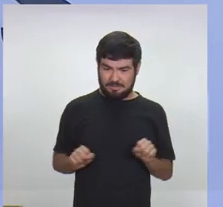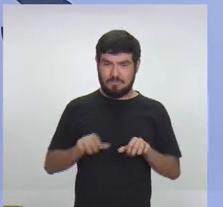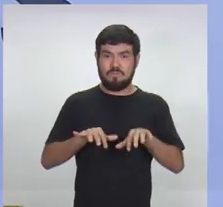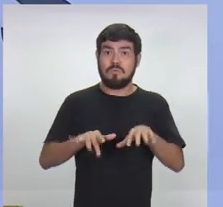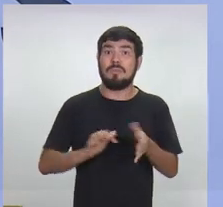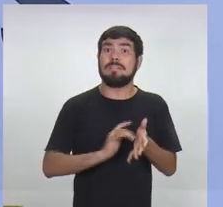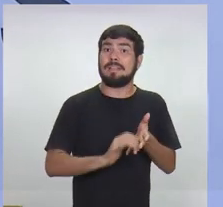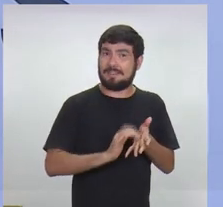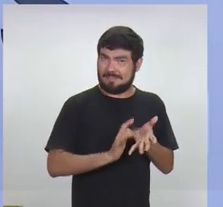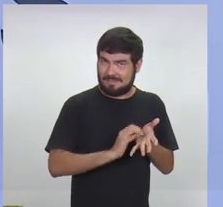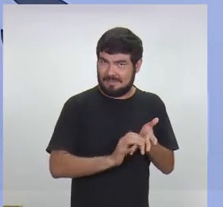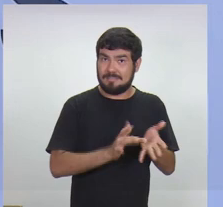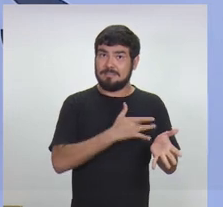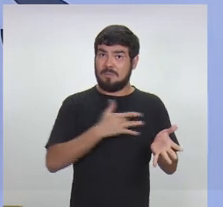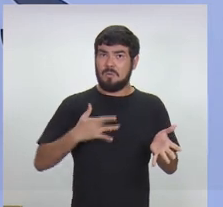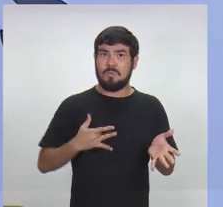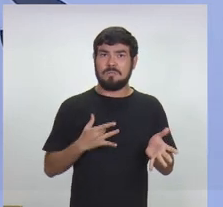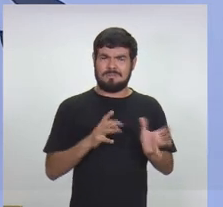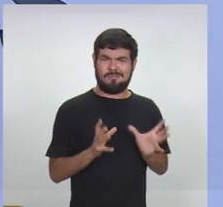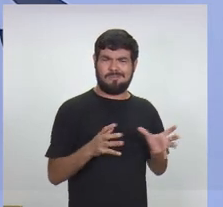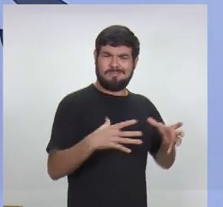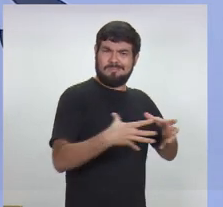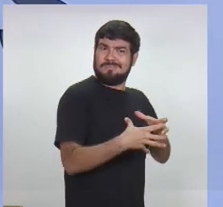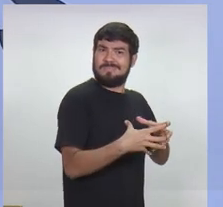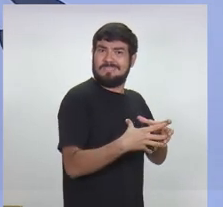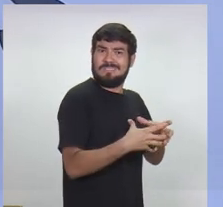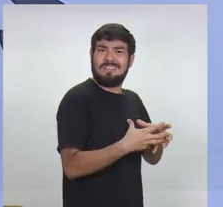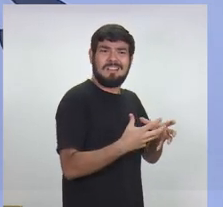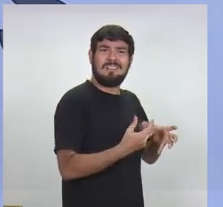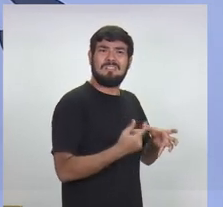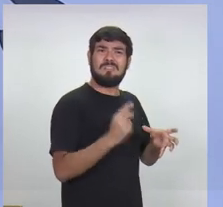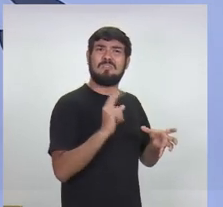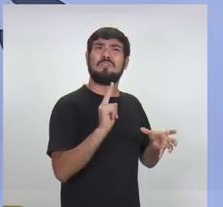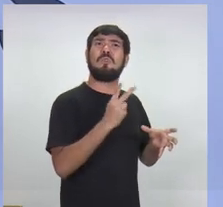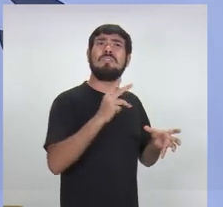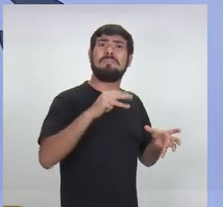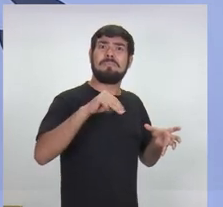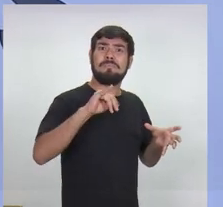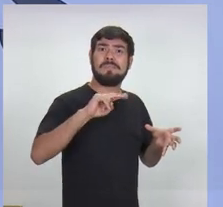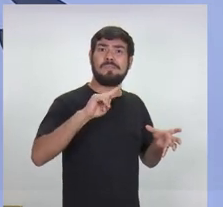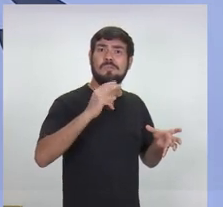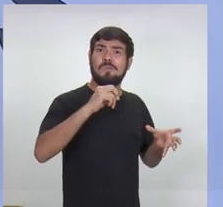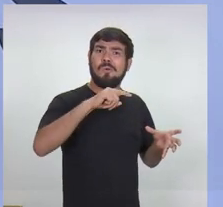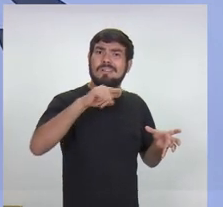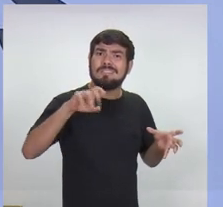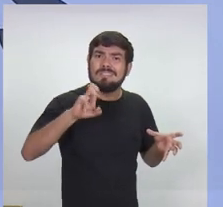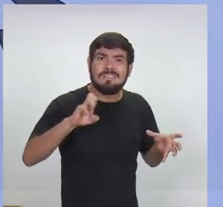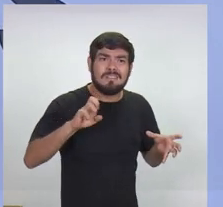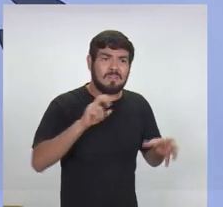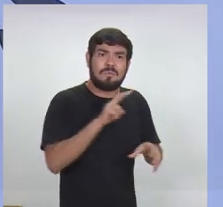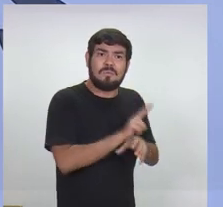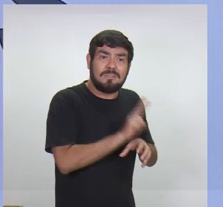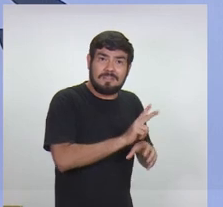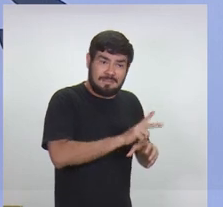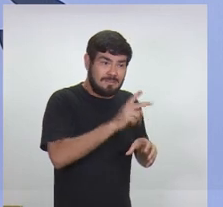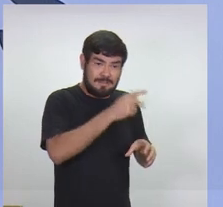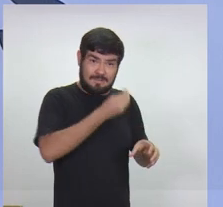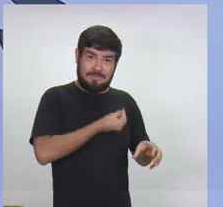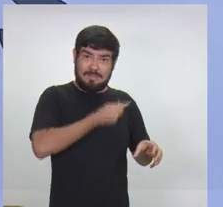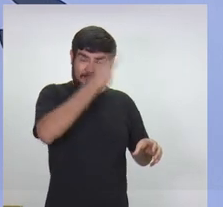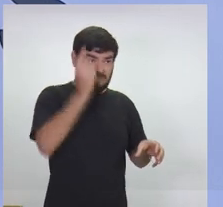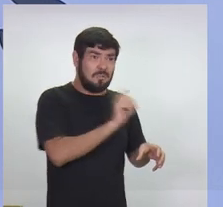saúde uma secretaria que administra 2 bilhões de reais que cuida da vida das pessoas não pode continuar no atraso